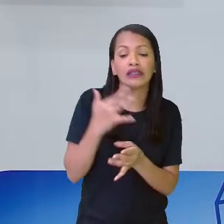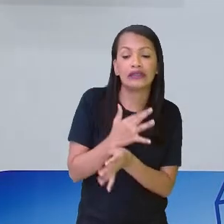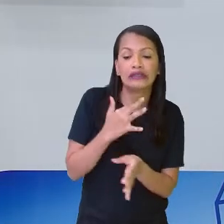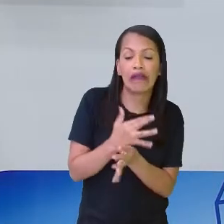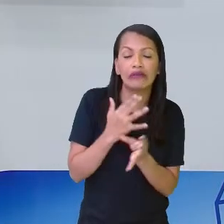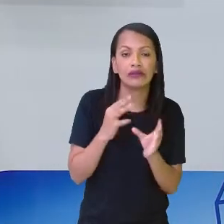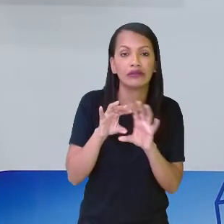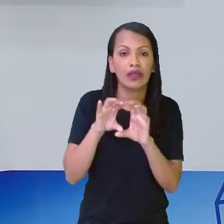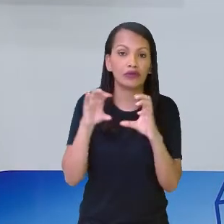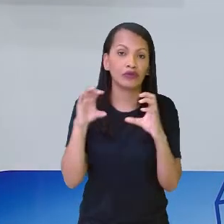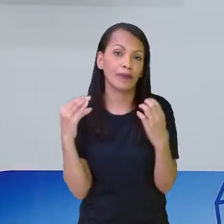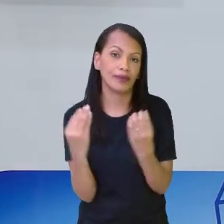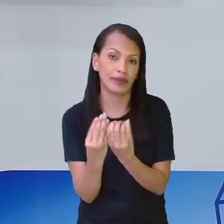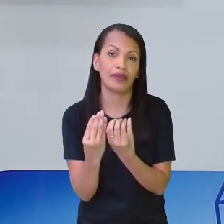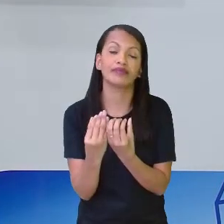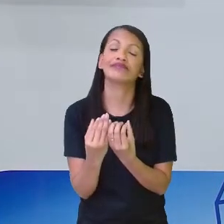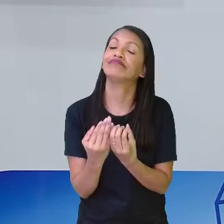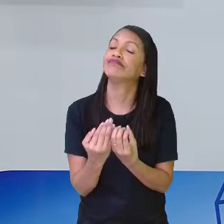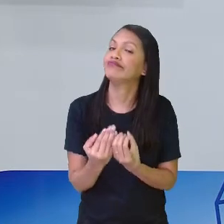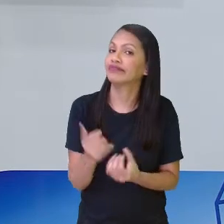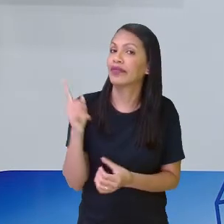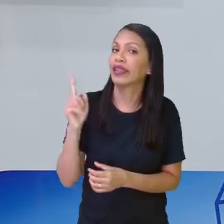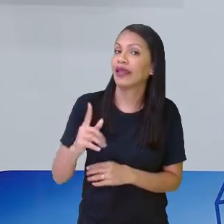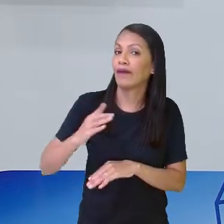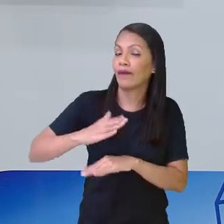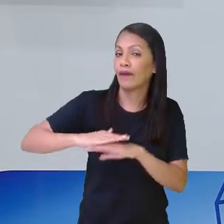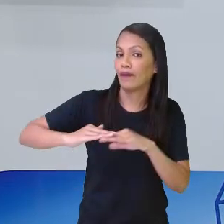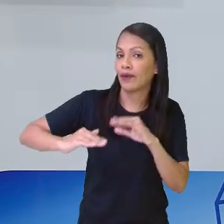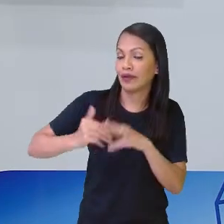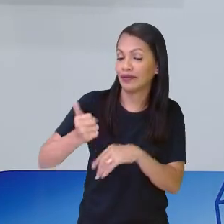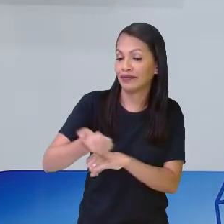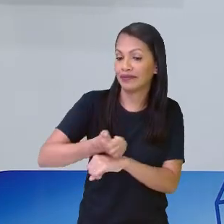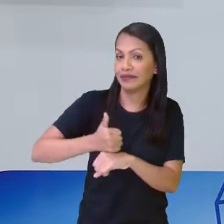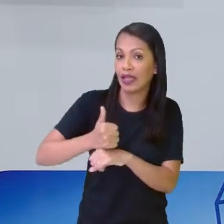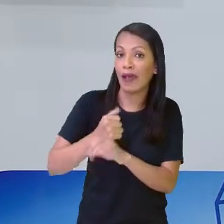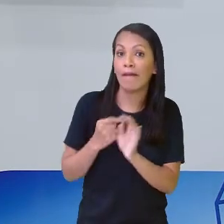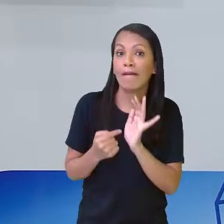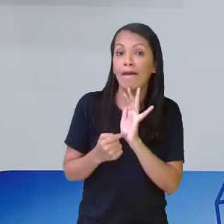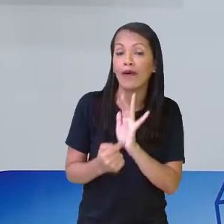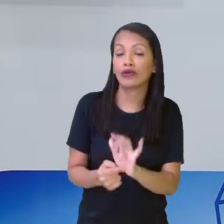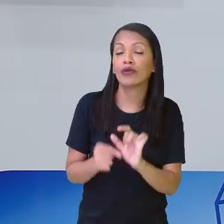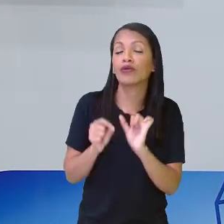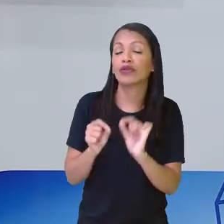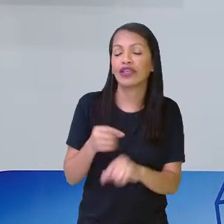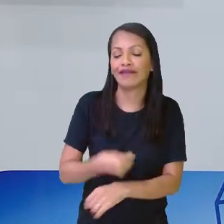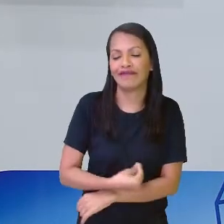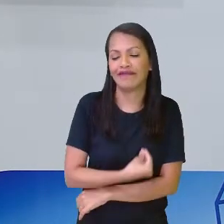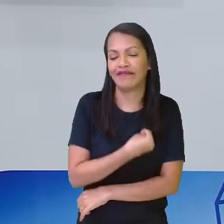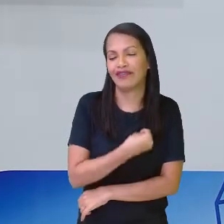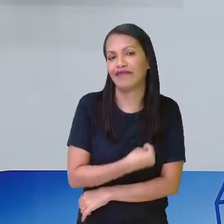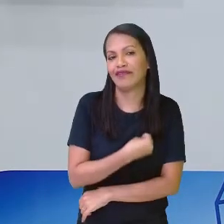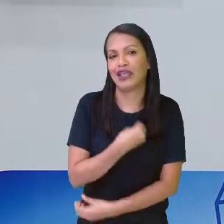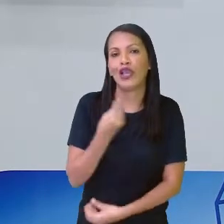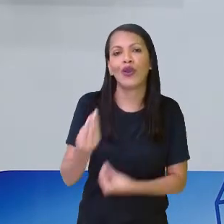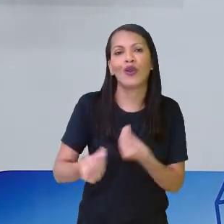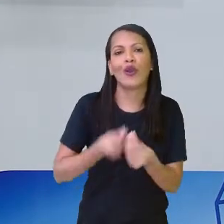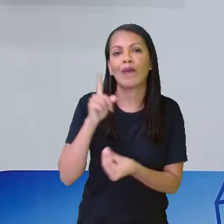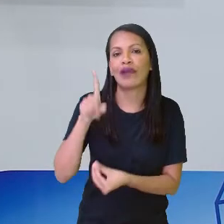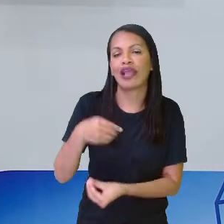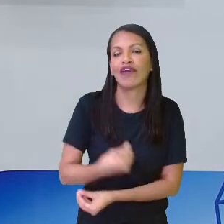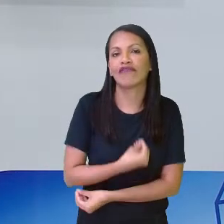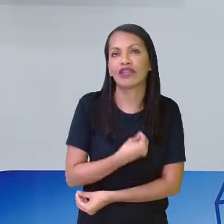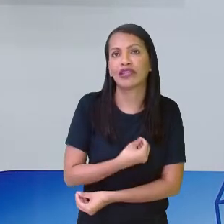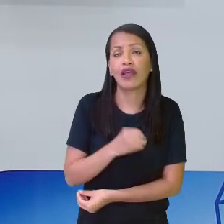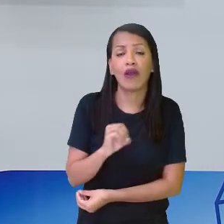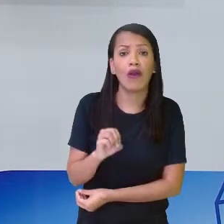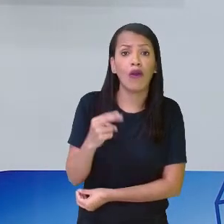as comunidades. Ou seja, é o artista representando aquilo que ele vive da forma que ele acha que deveria ser.